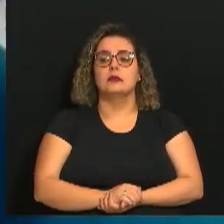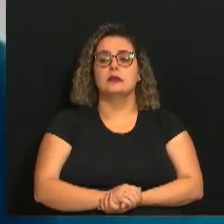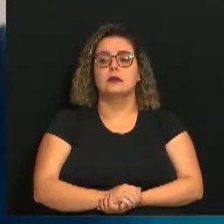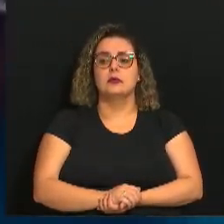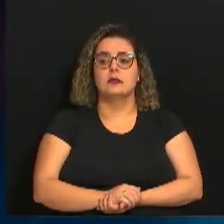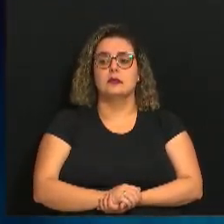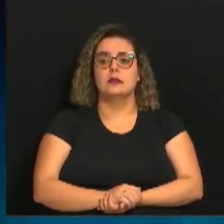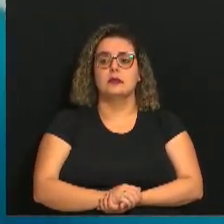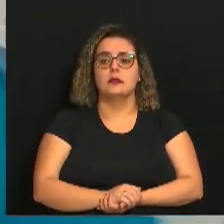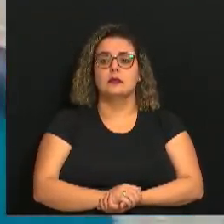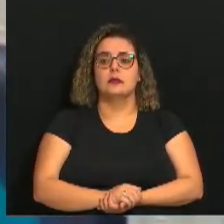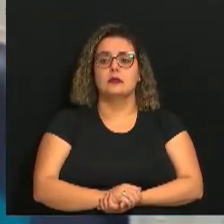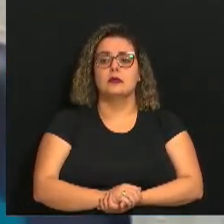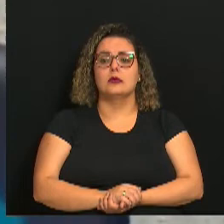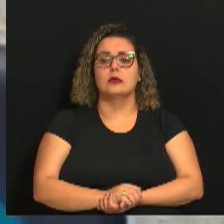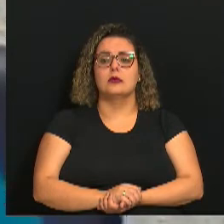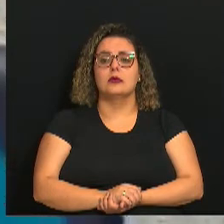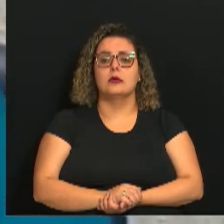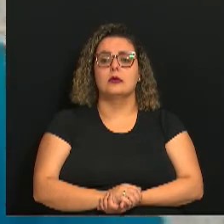Agora, a outra